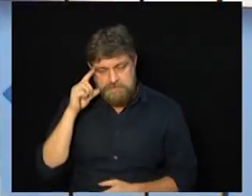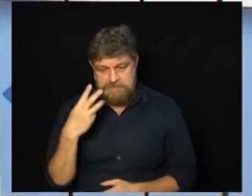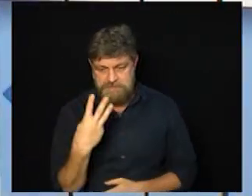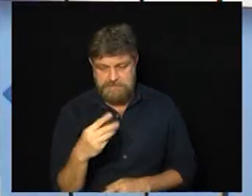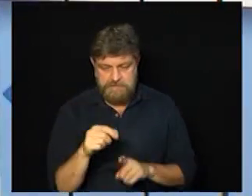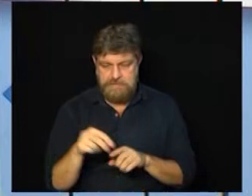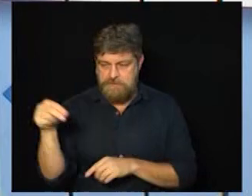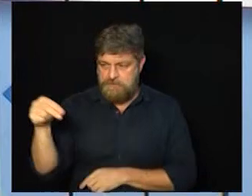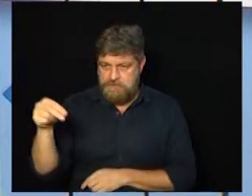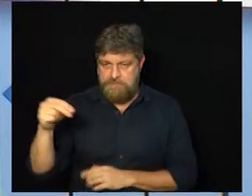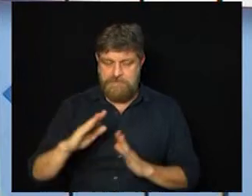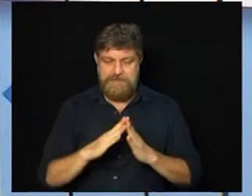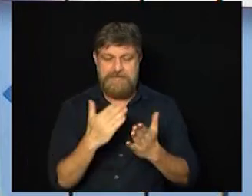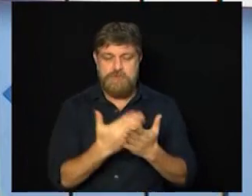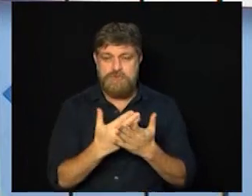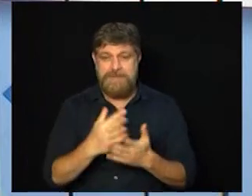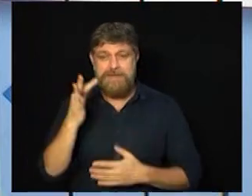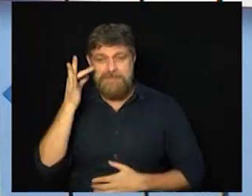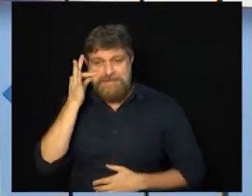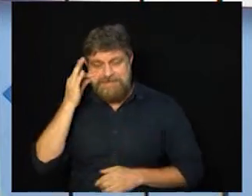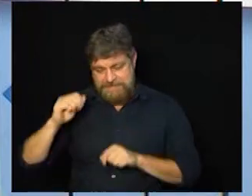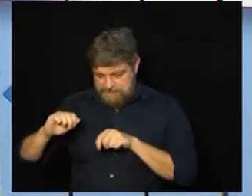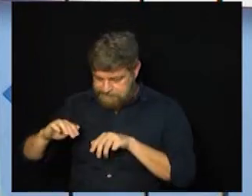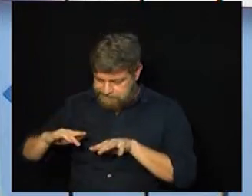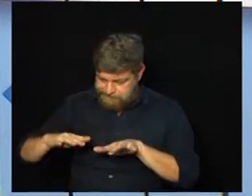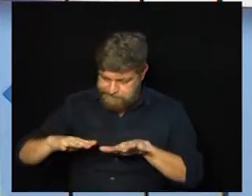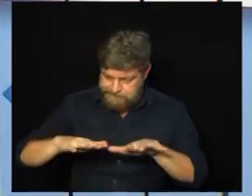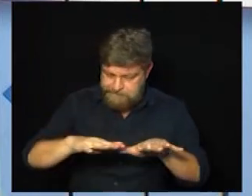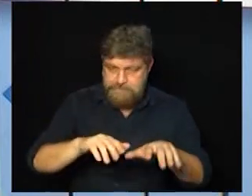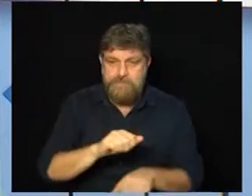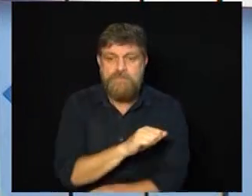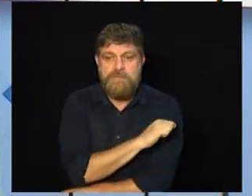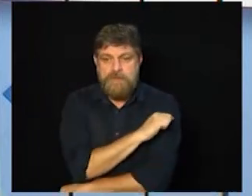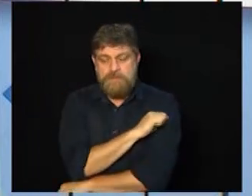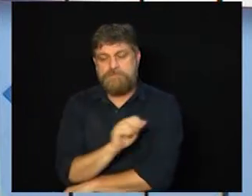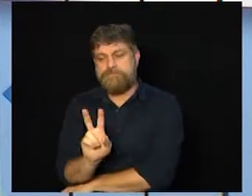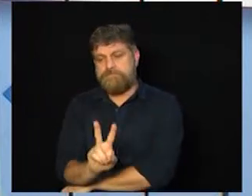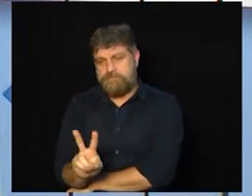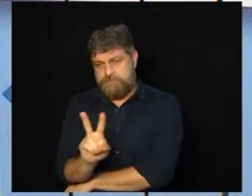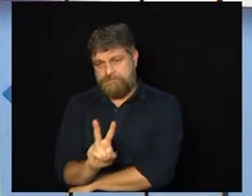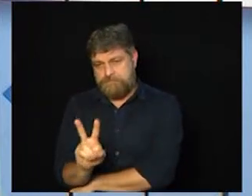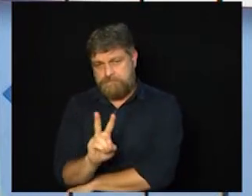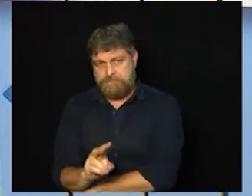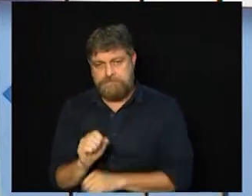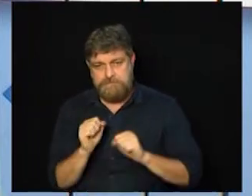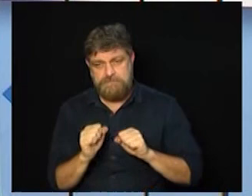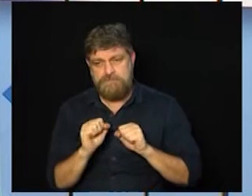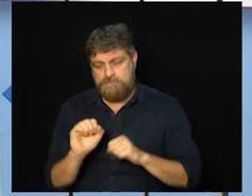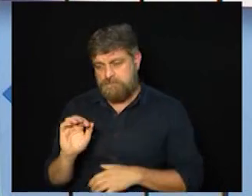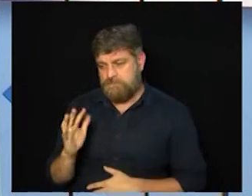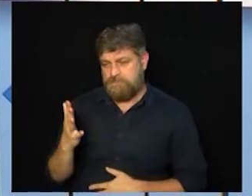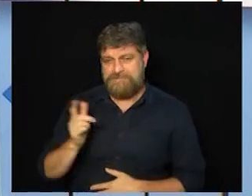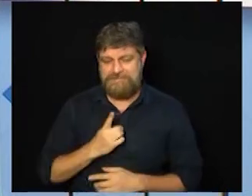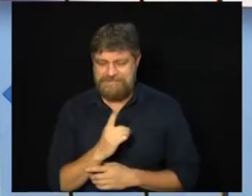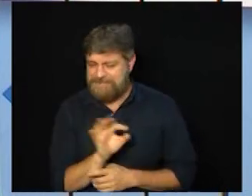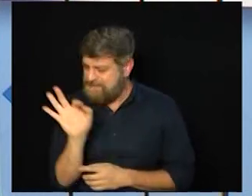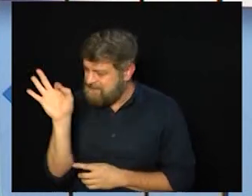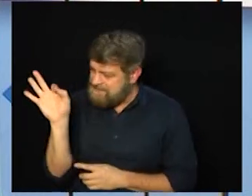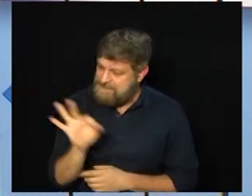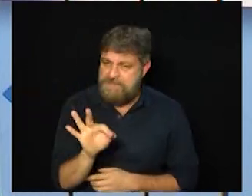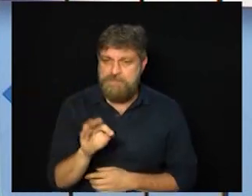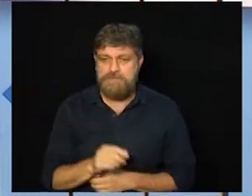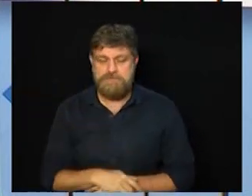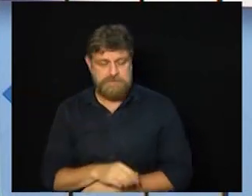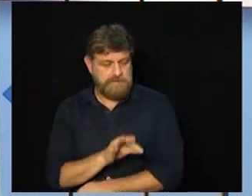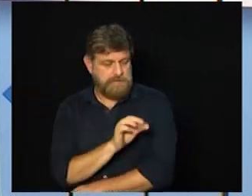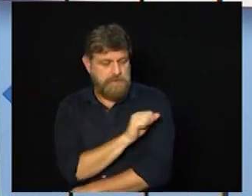três de novembro às aulas na rede Municipal de Ensino em Valinhos terão a possibilidade de 100 porcento dos